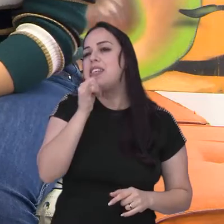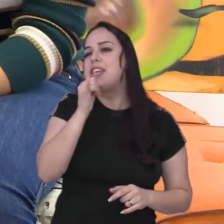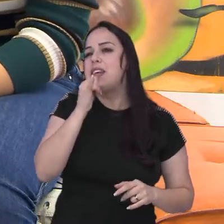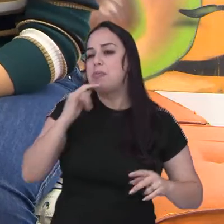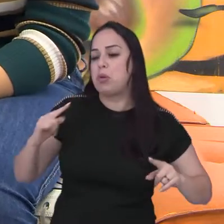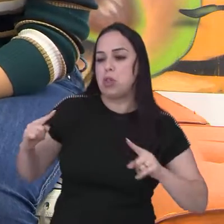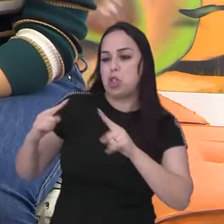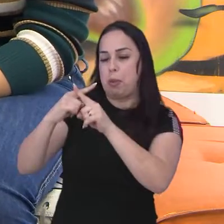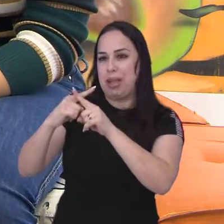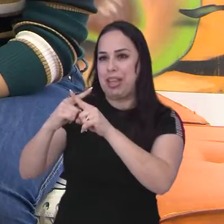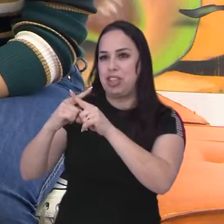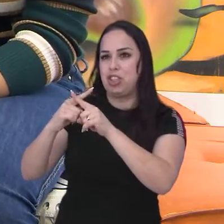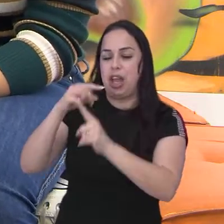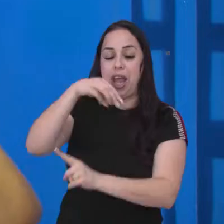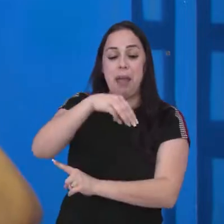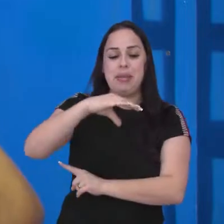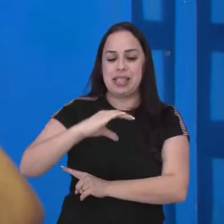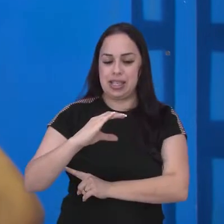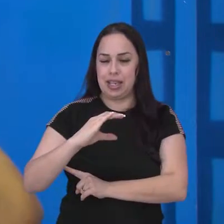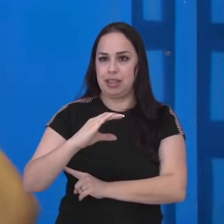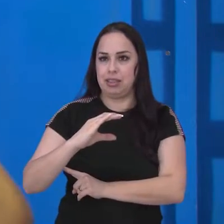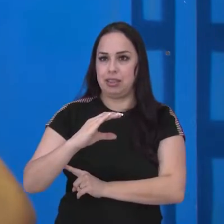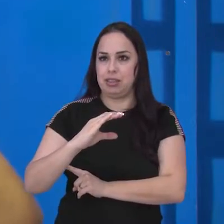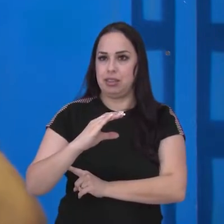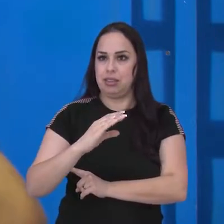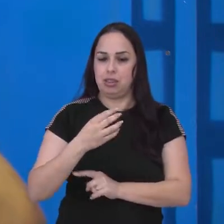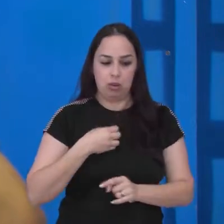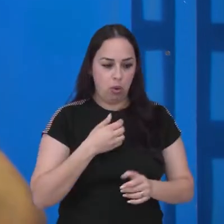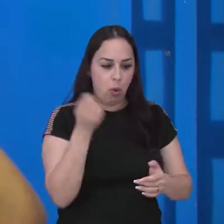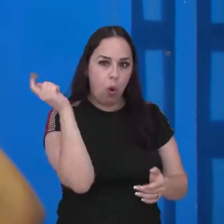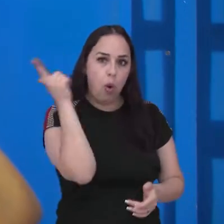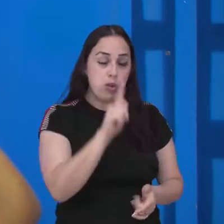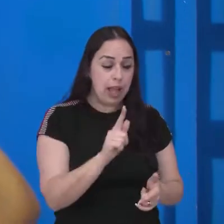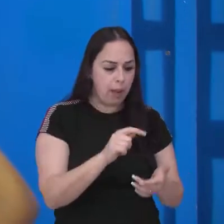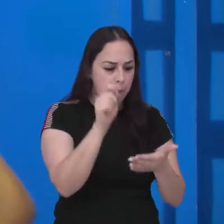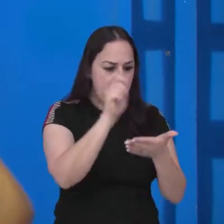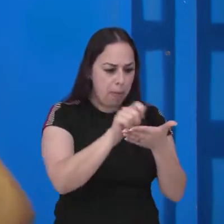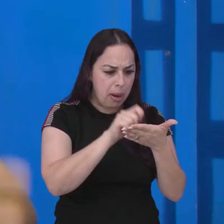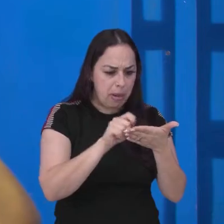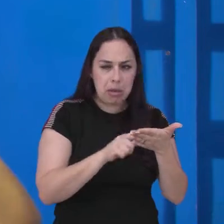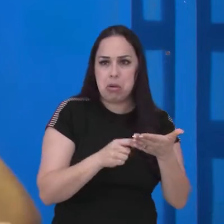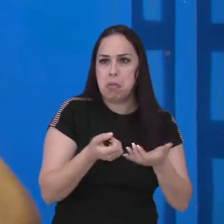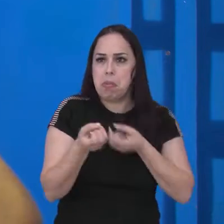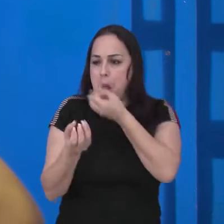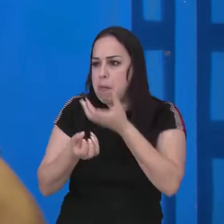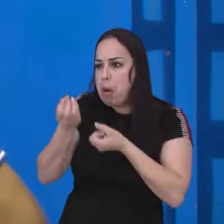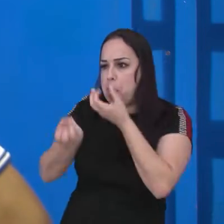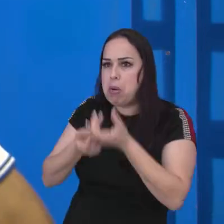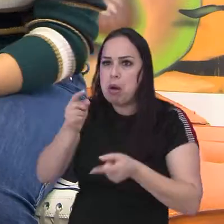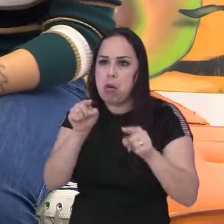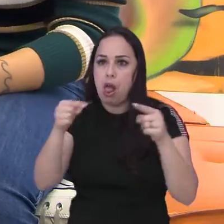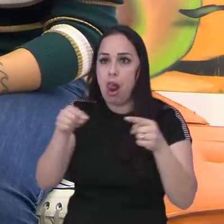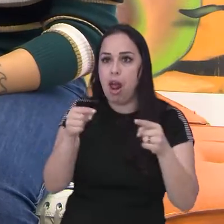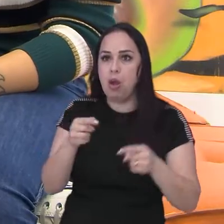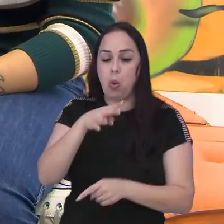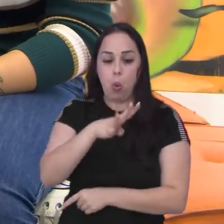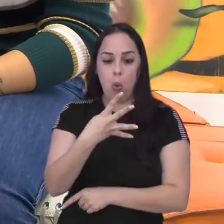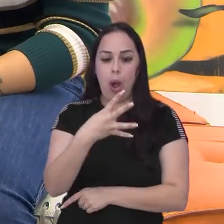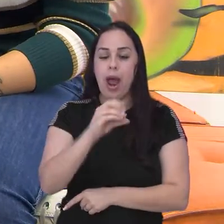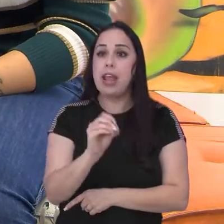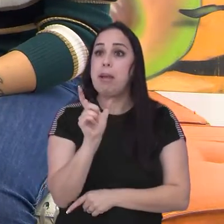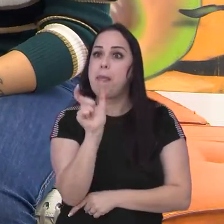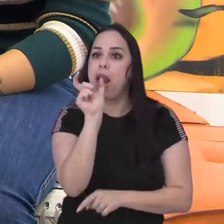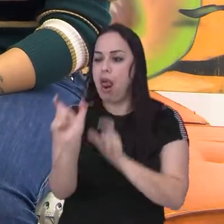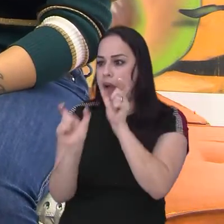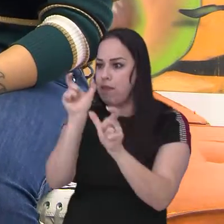menino consegue formular um contexto em 40 segundos com 40 palavras e mandar para outro MC. Tem isso de 40